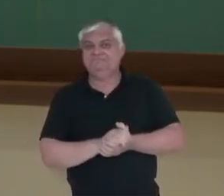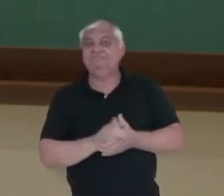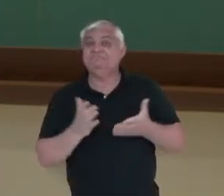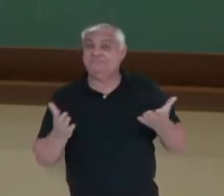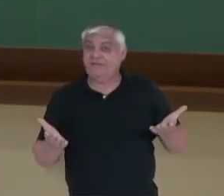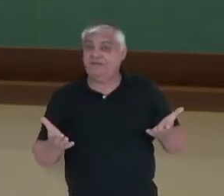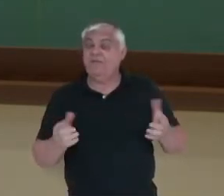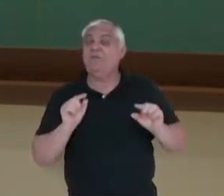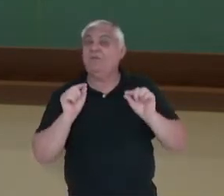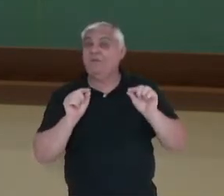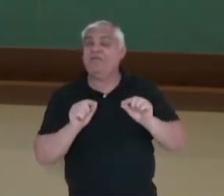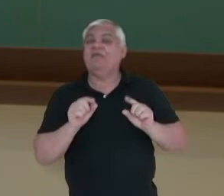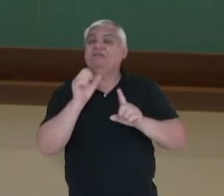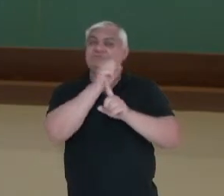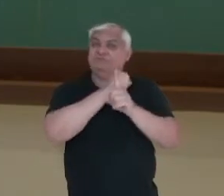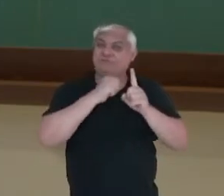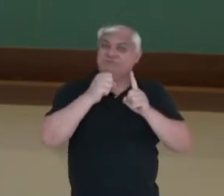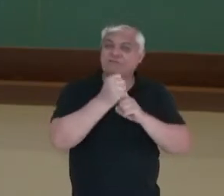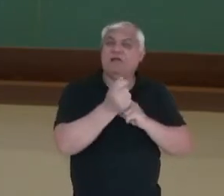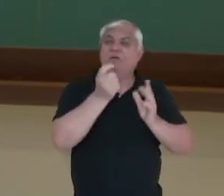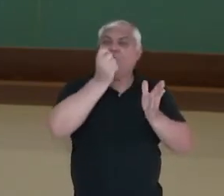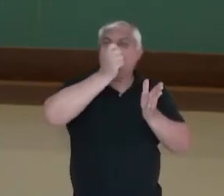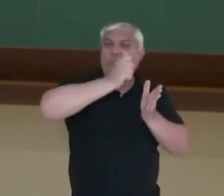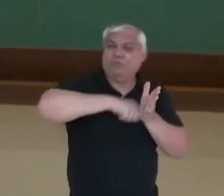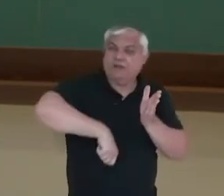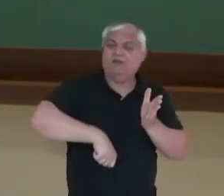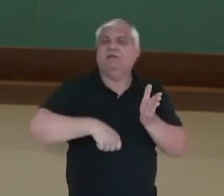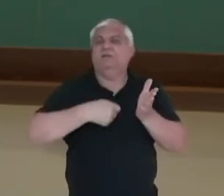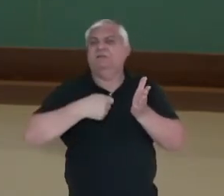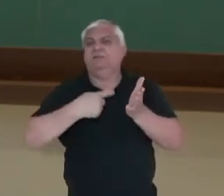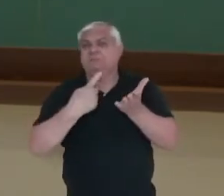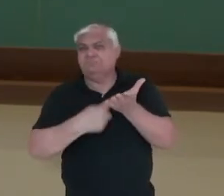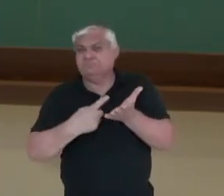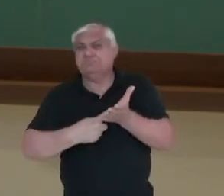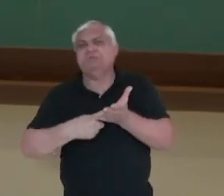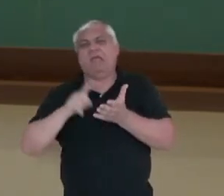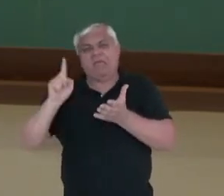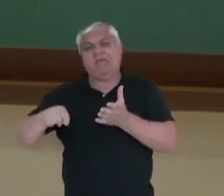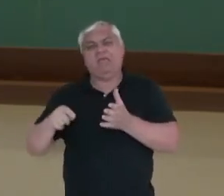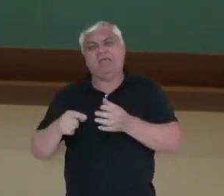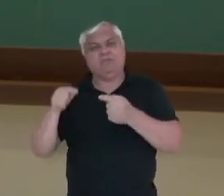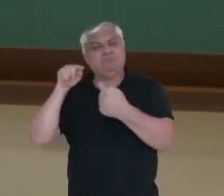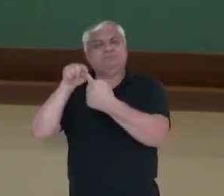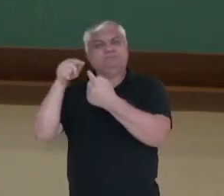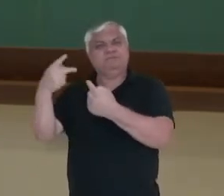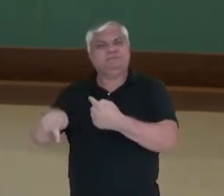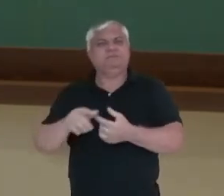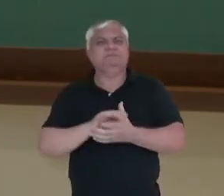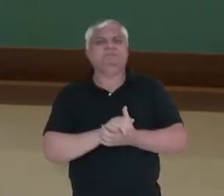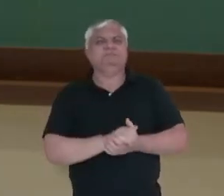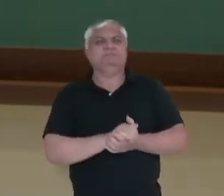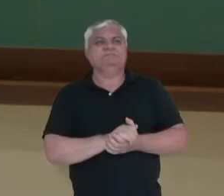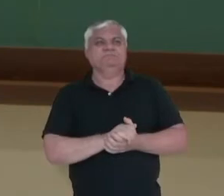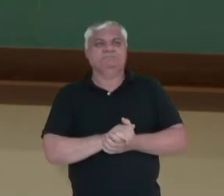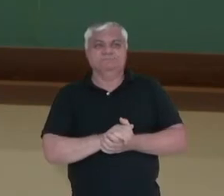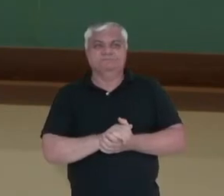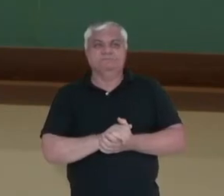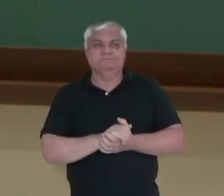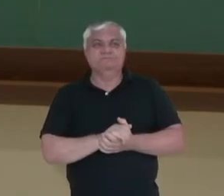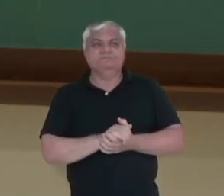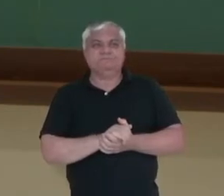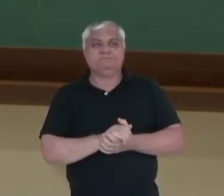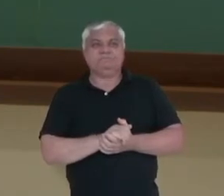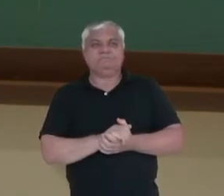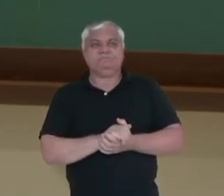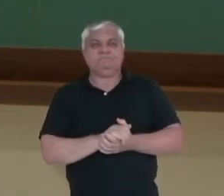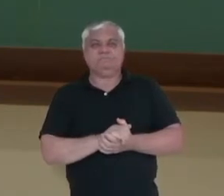pacto social, contrato social que está por trás desse movimento. Certo, pessoal? Vamos seguindo aqui, então, agora para